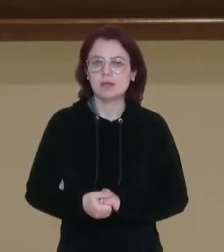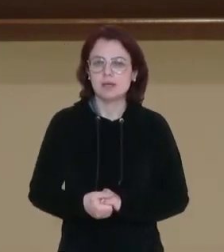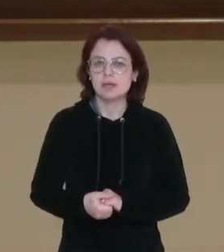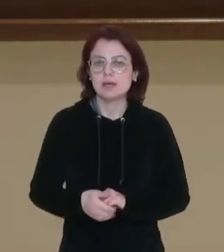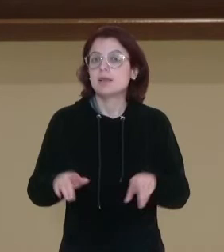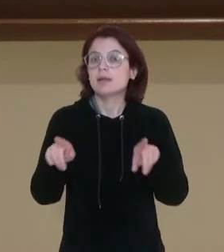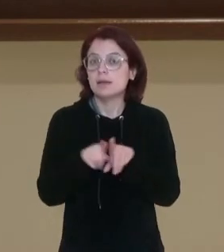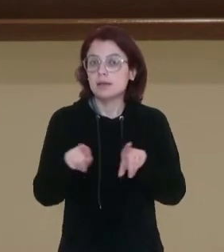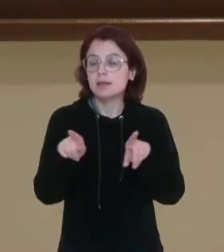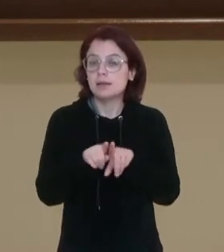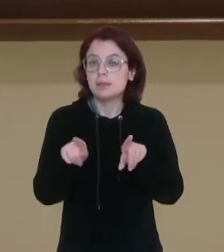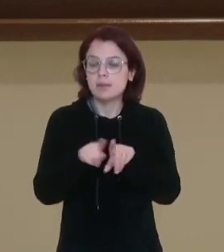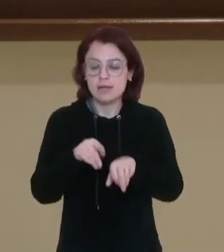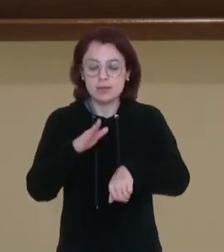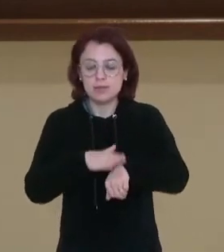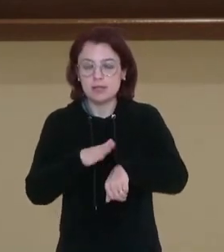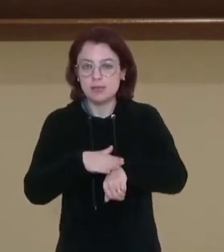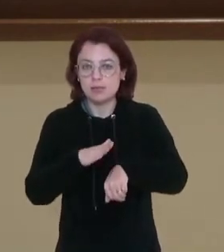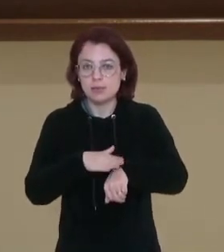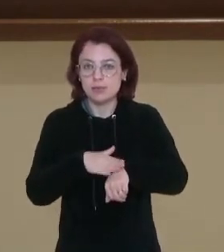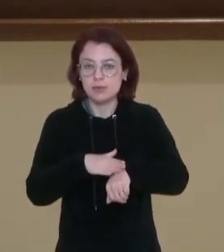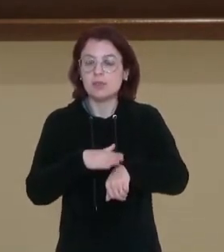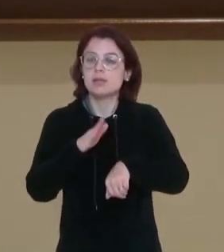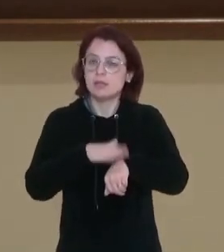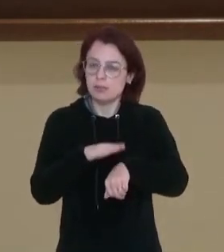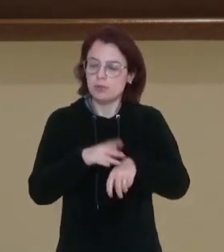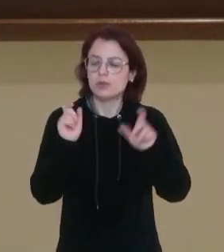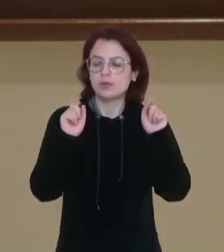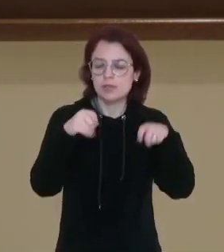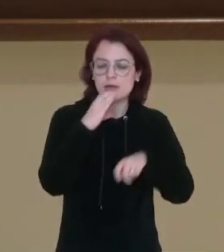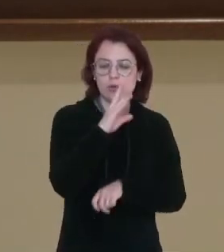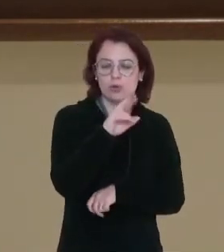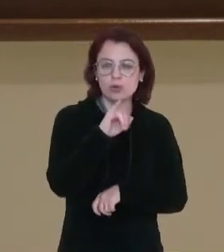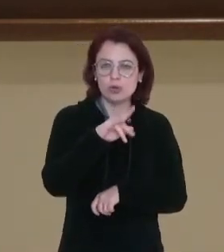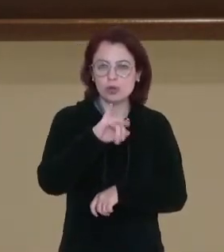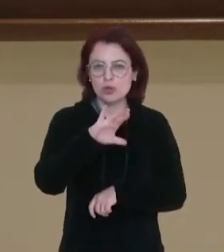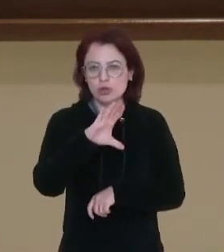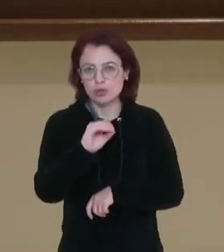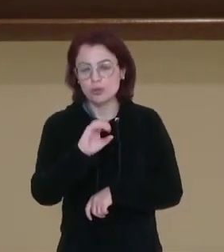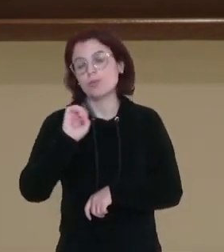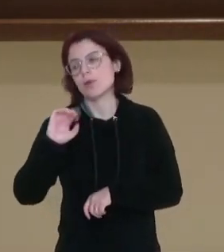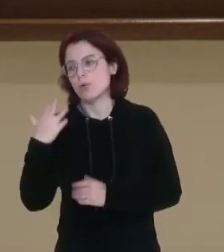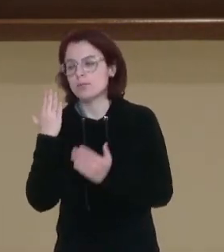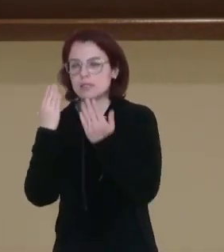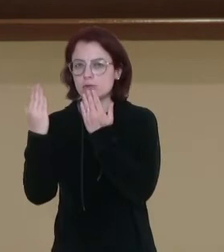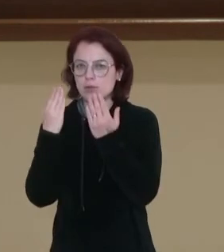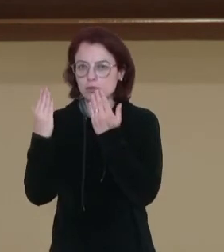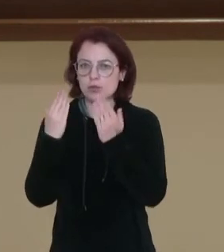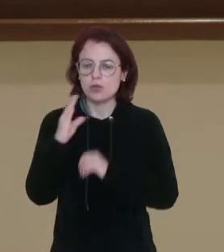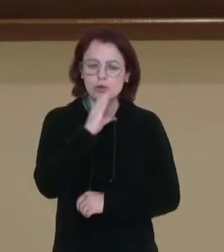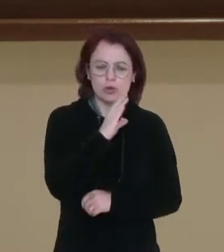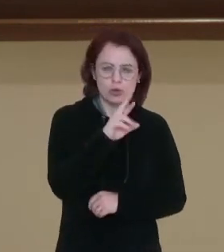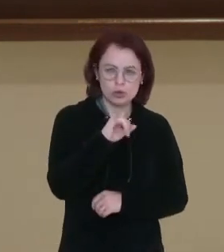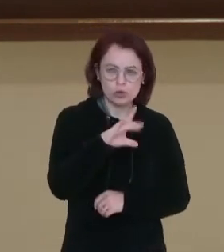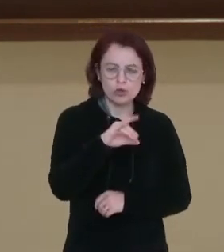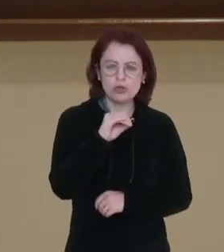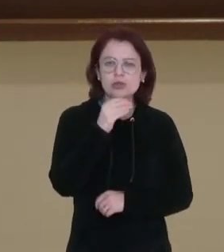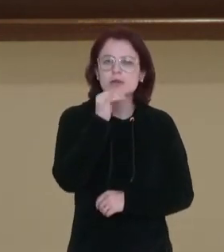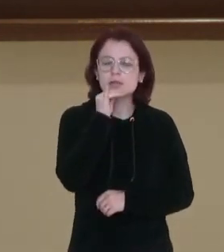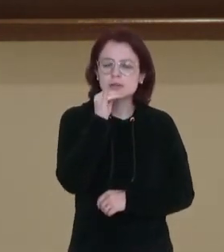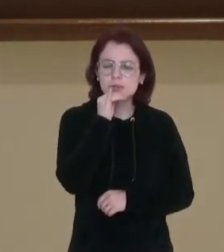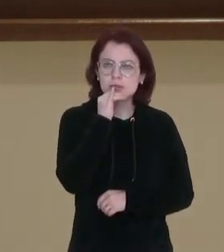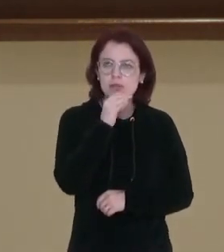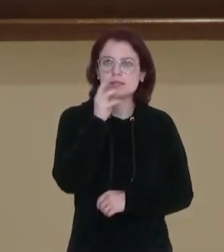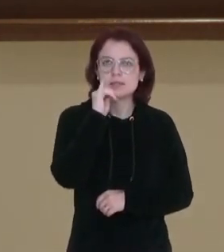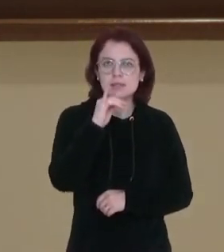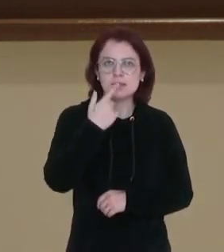e também a questão do tempo, né? A gente viu que o tempo pode ser cronológico ou psicológico. O tempo cronológico é aquele que